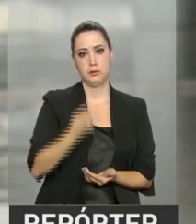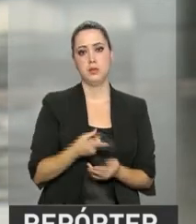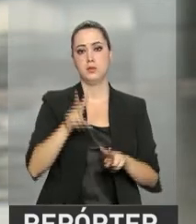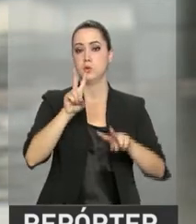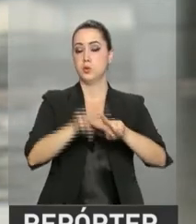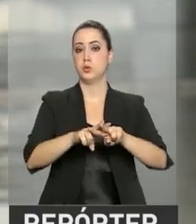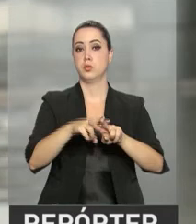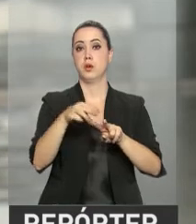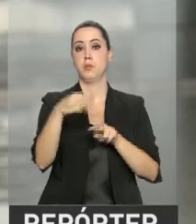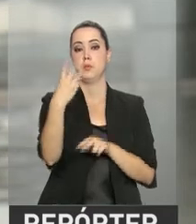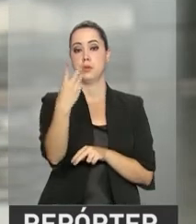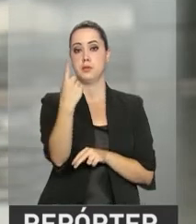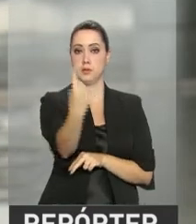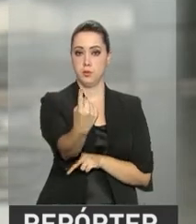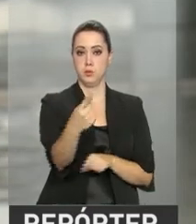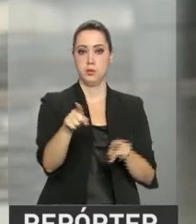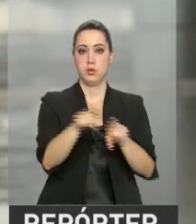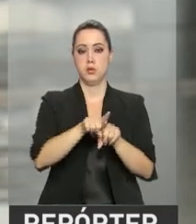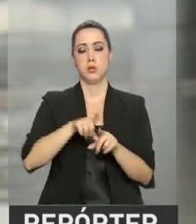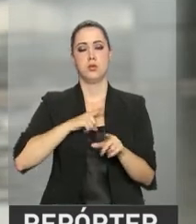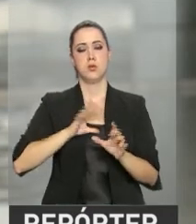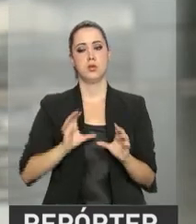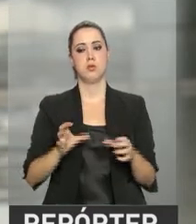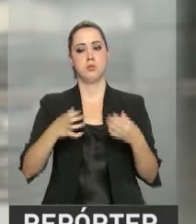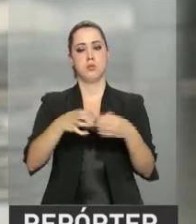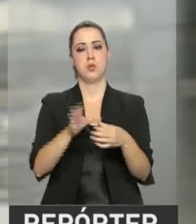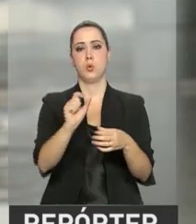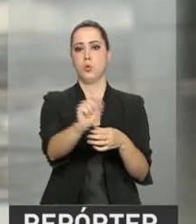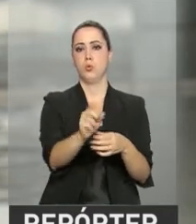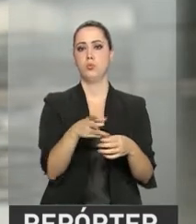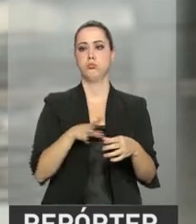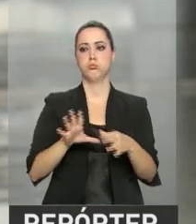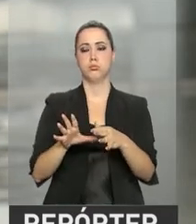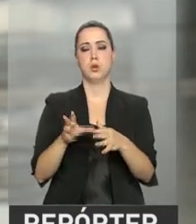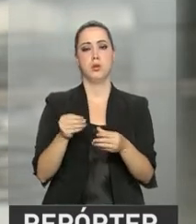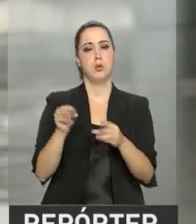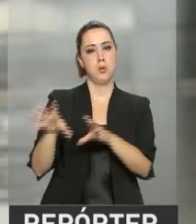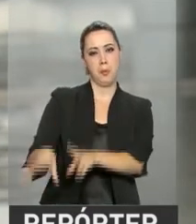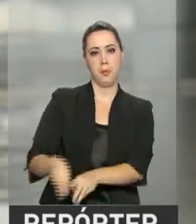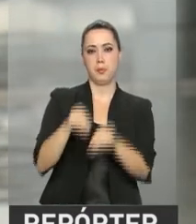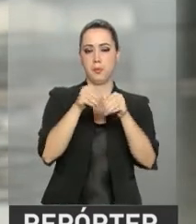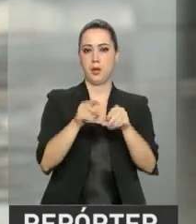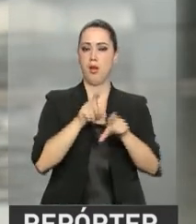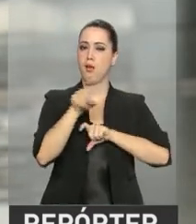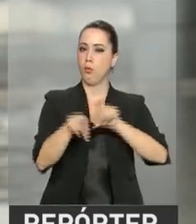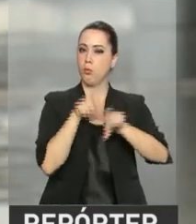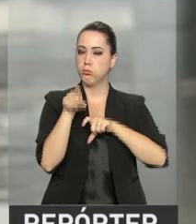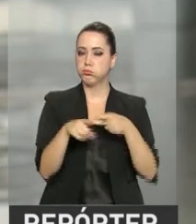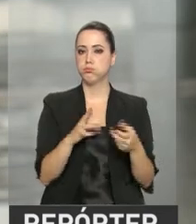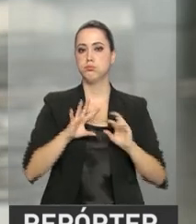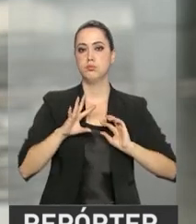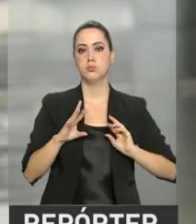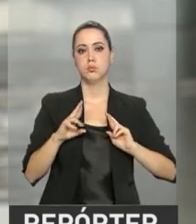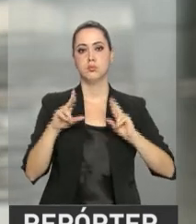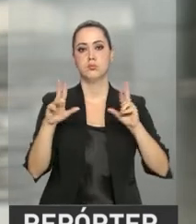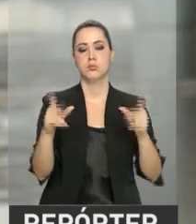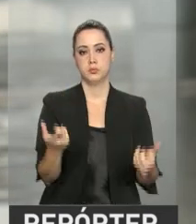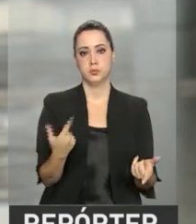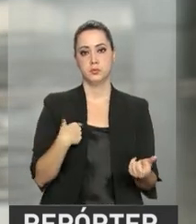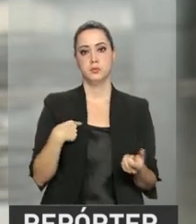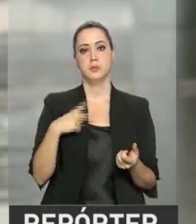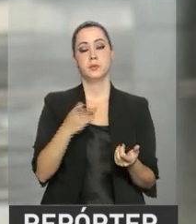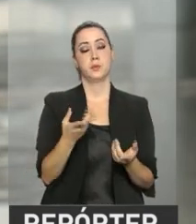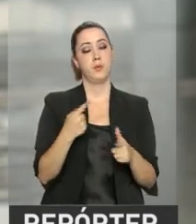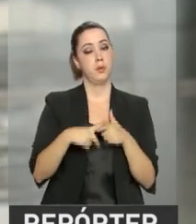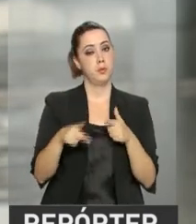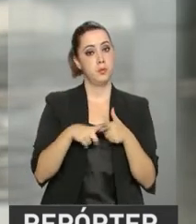em incluindo mandados de busca e apreensão e de prisão preventiva segundo o ministério do trabalho essa operação evitou que no curto